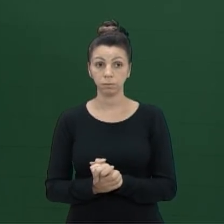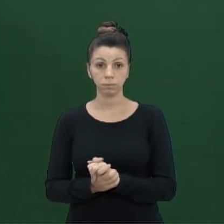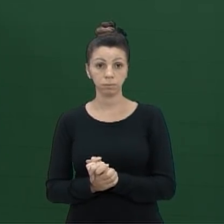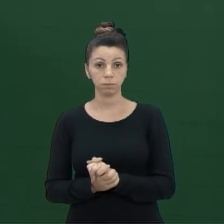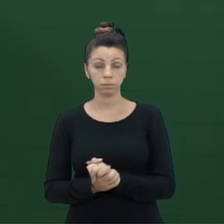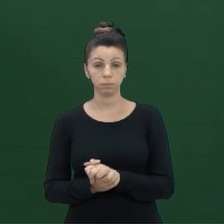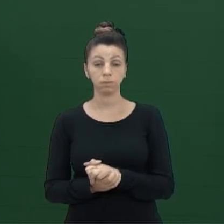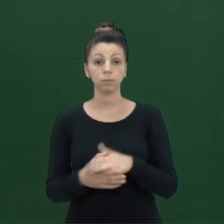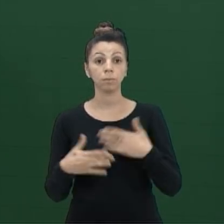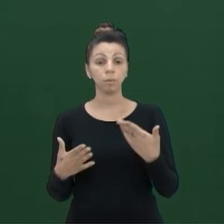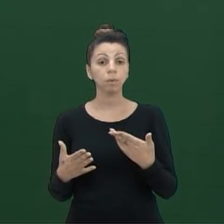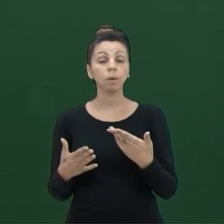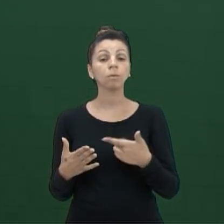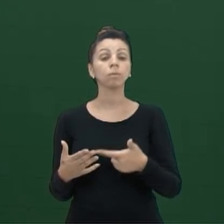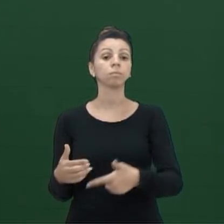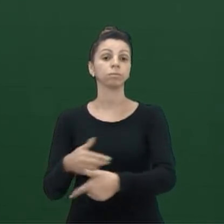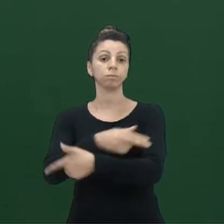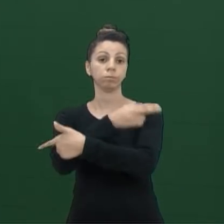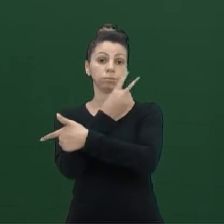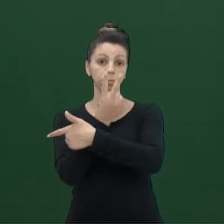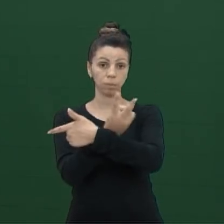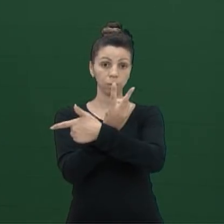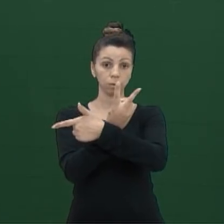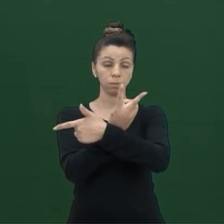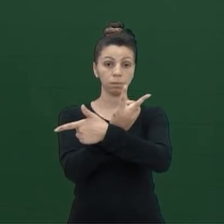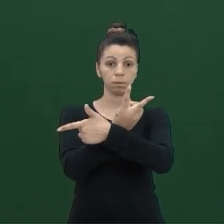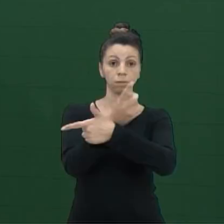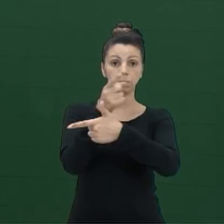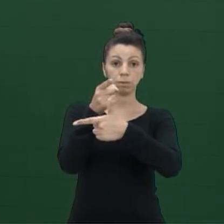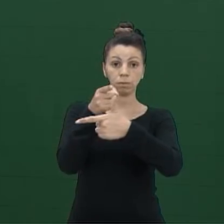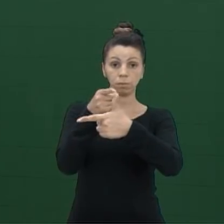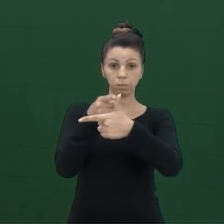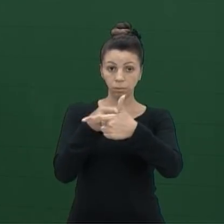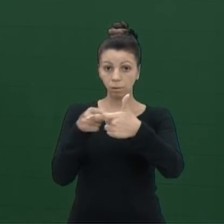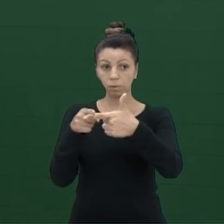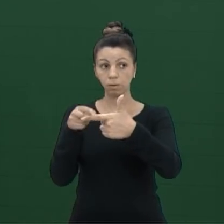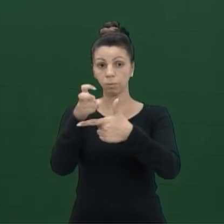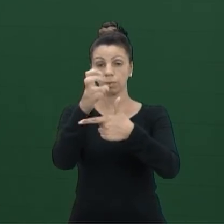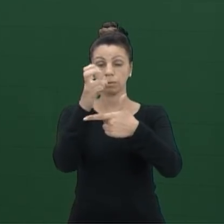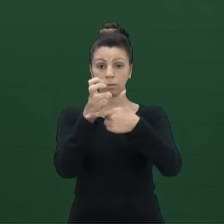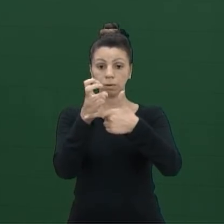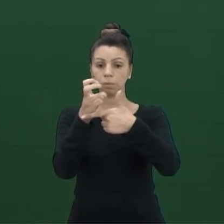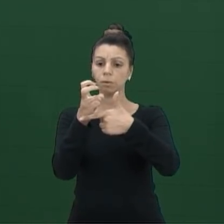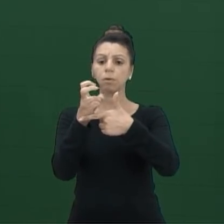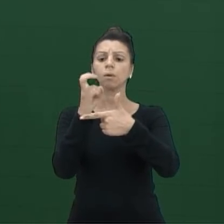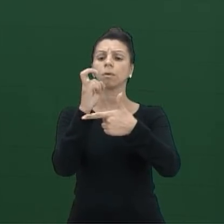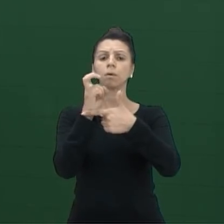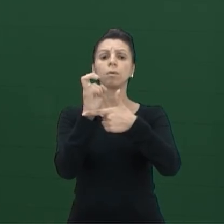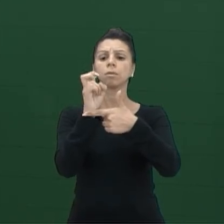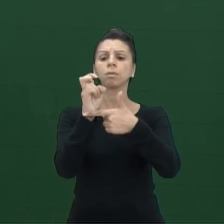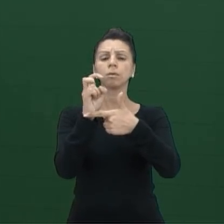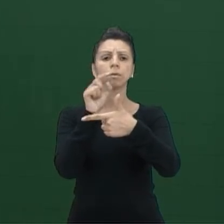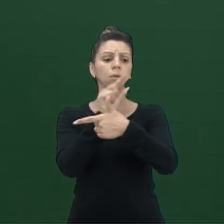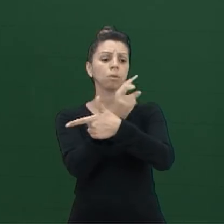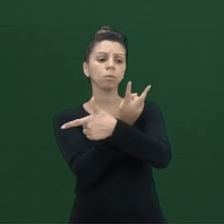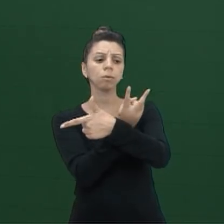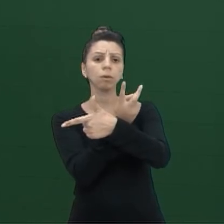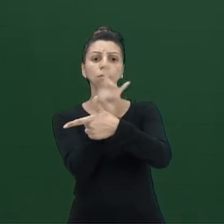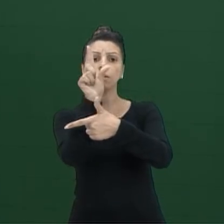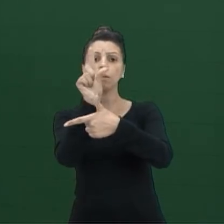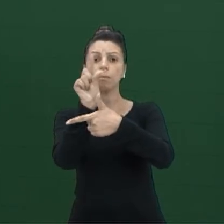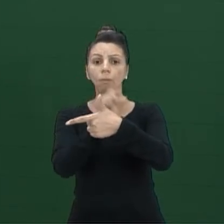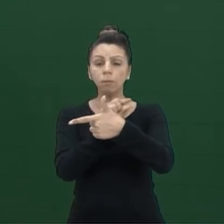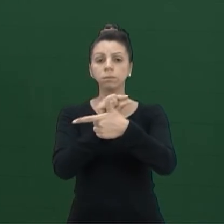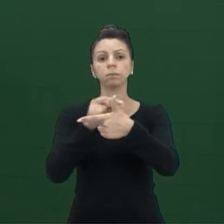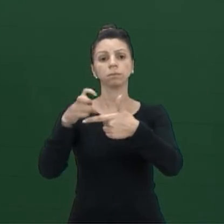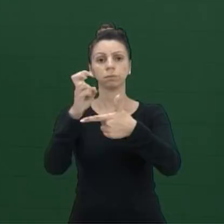divididos por 5. Assim como na última aula, o 2 é menor do que o 5. Então, a gente vai ter que não